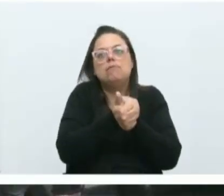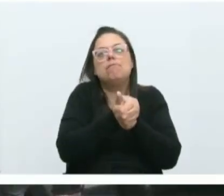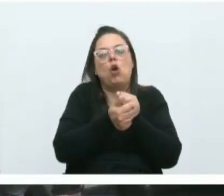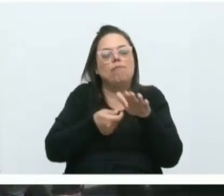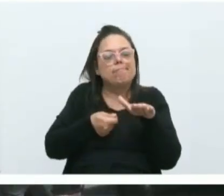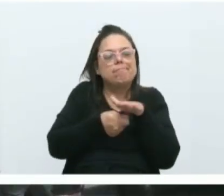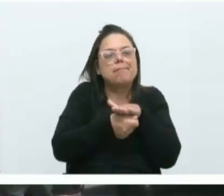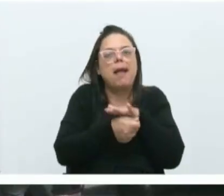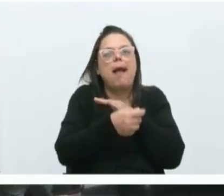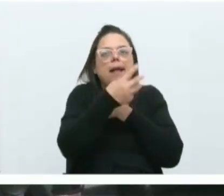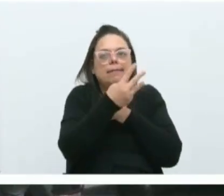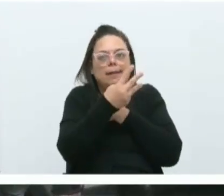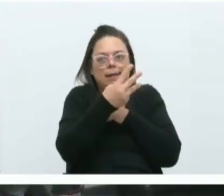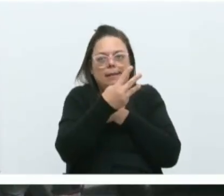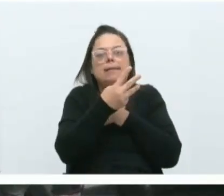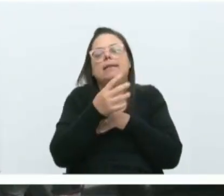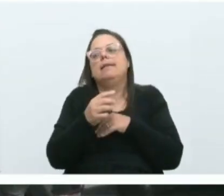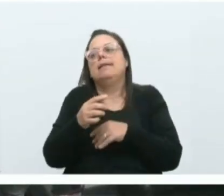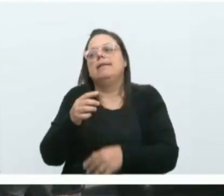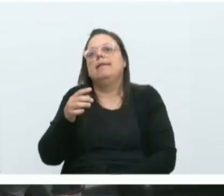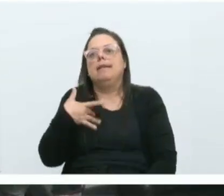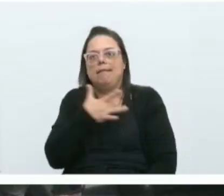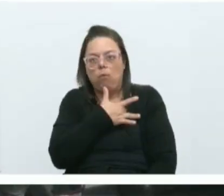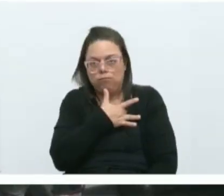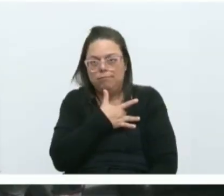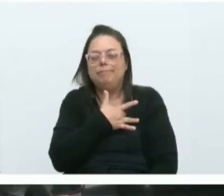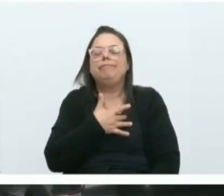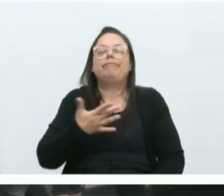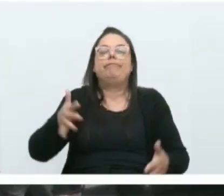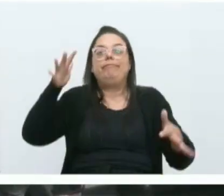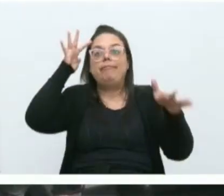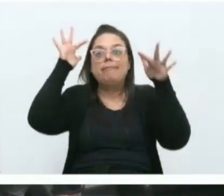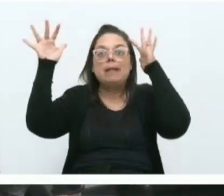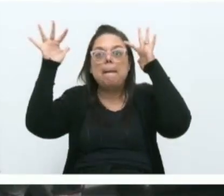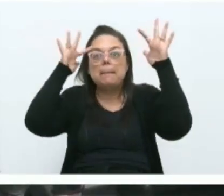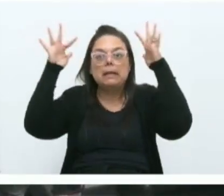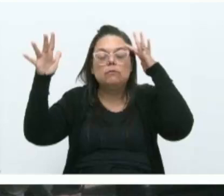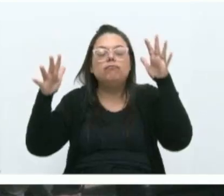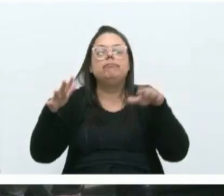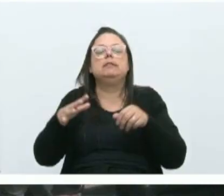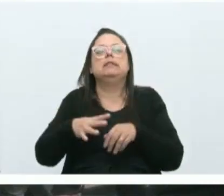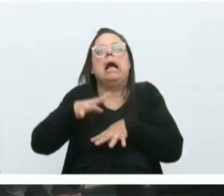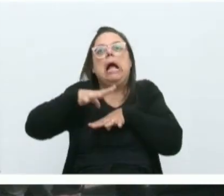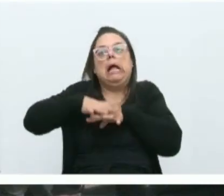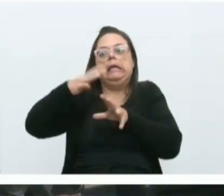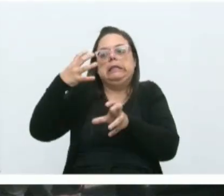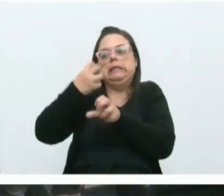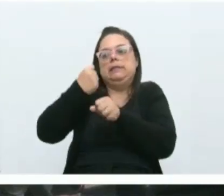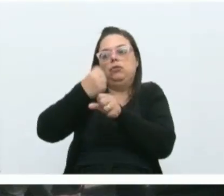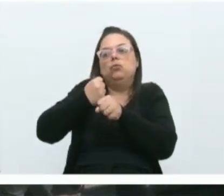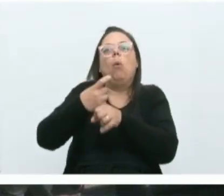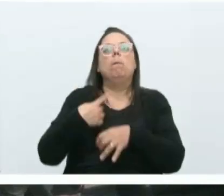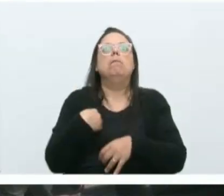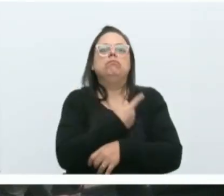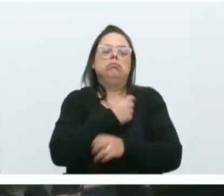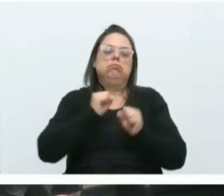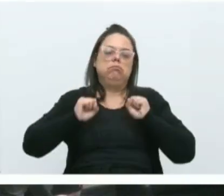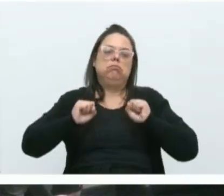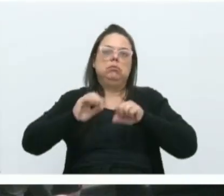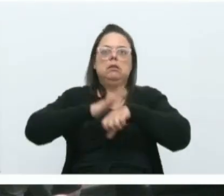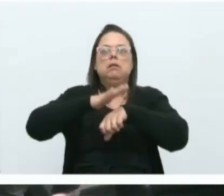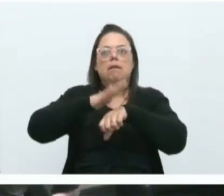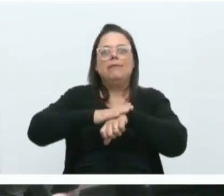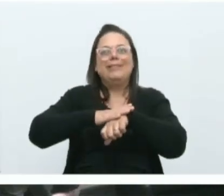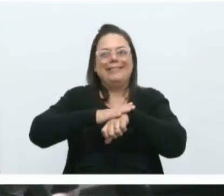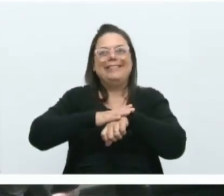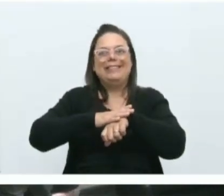economiza de 3 em saúde. Então, imagina a conta que nós poderíamos estar fazendo em